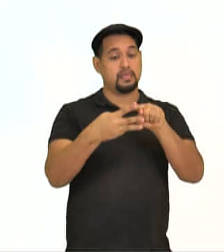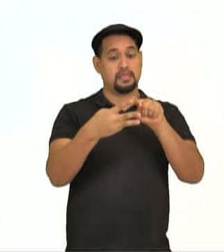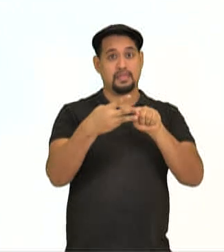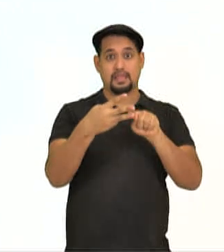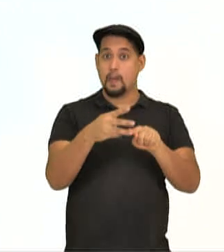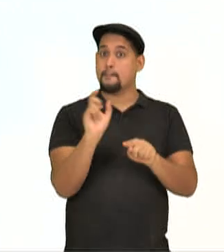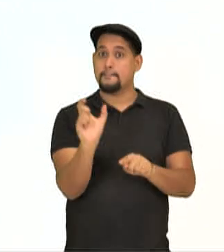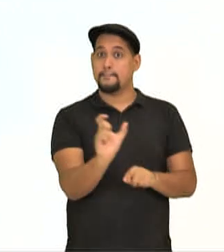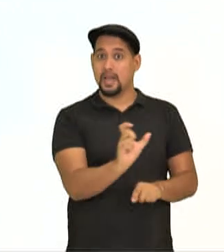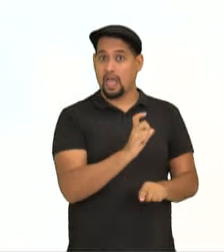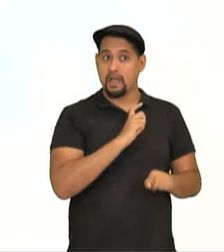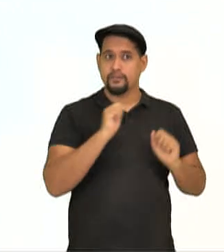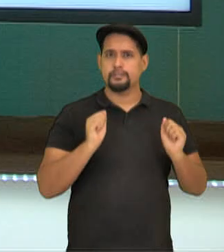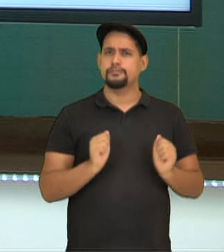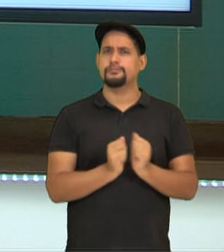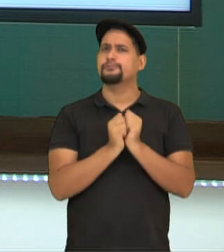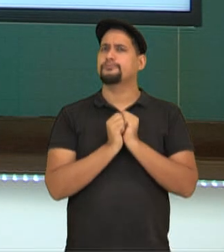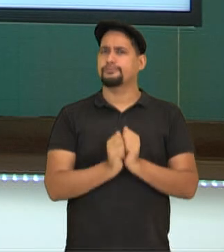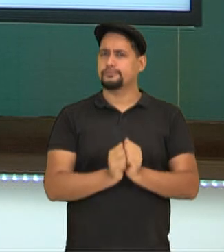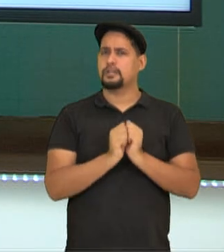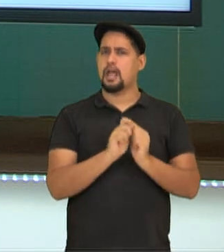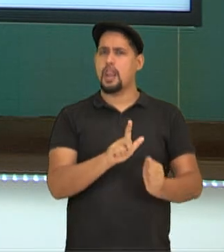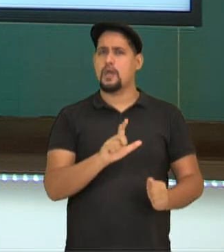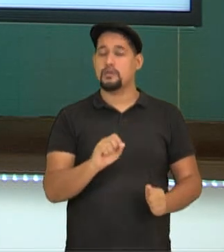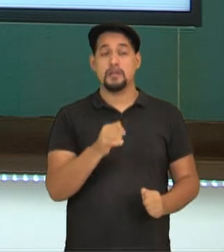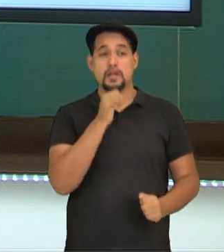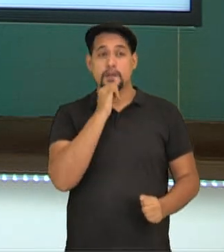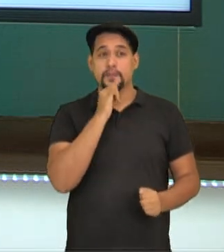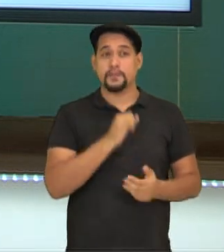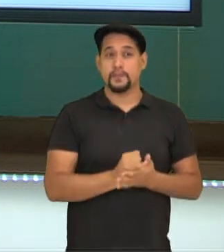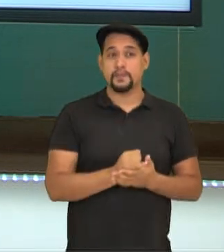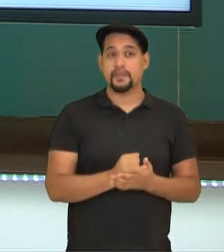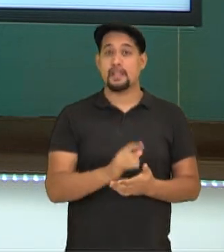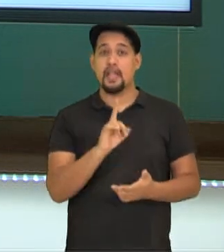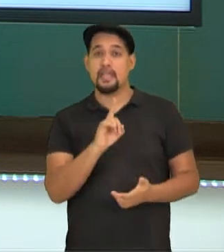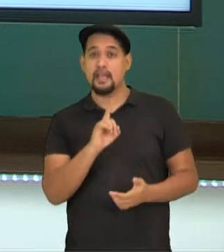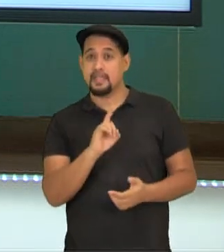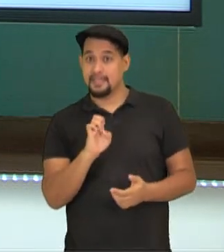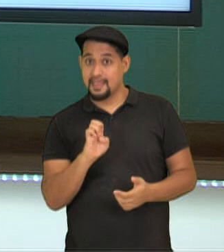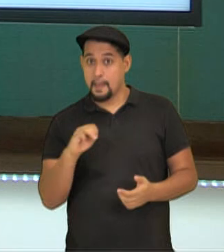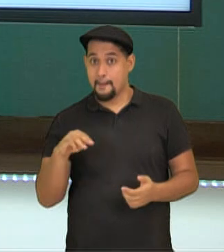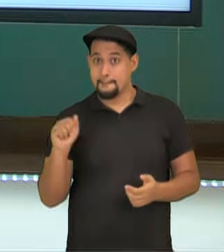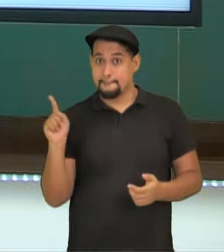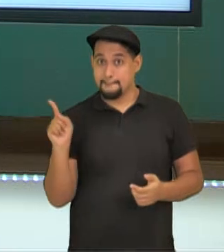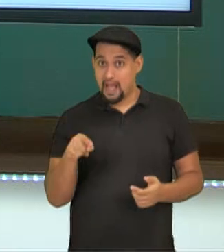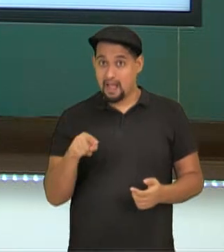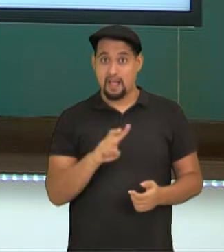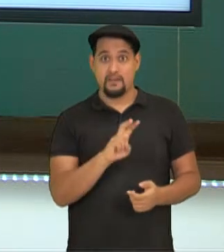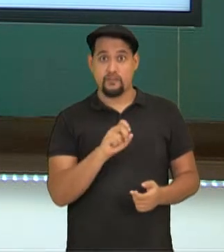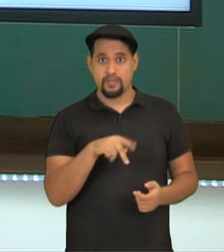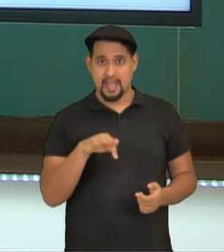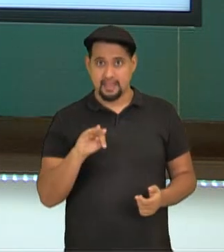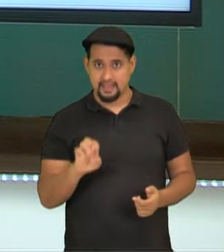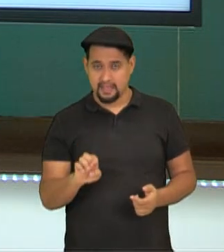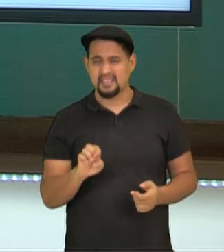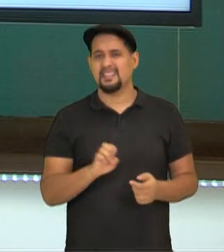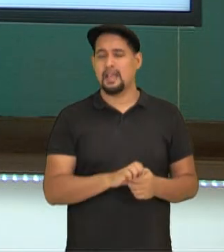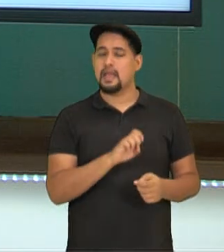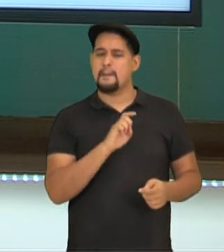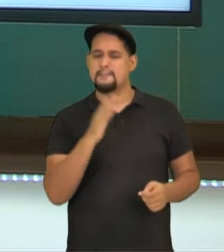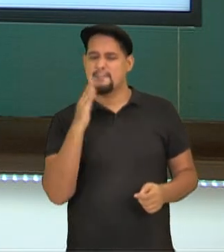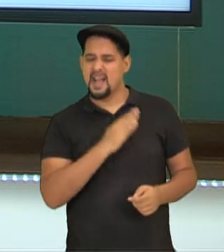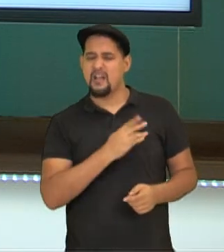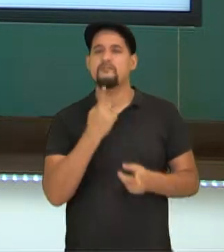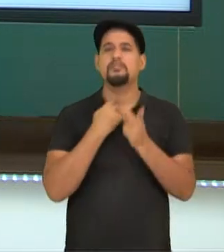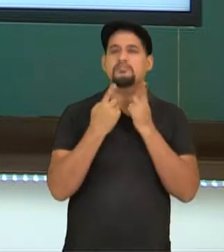palavras formando uma locução adverbial, ó, de má vontade. E assim por diante. Podemos ter a locução adverbial